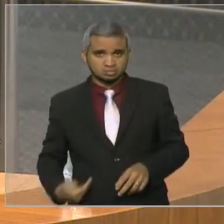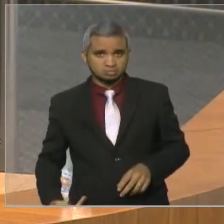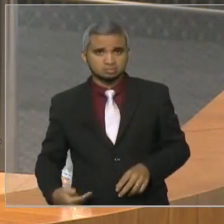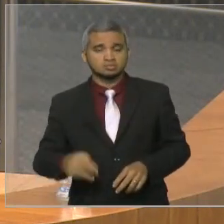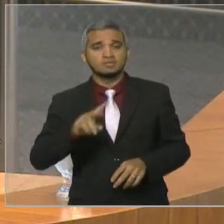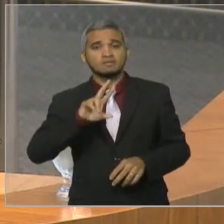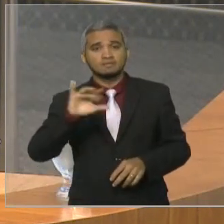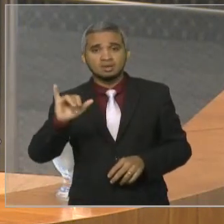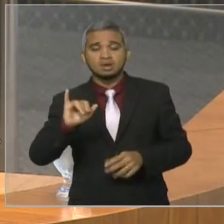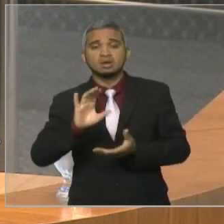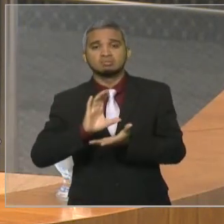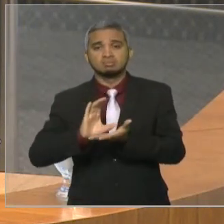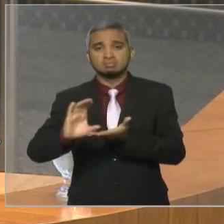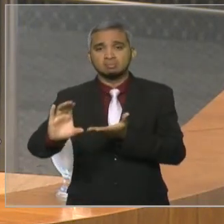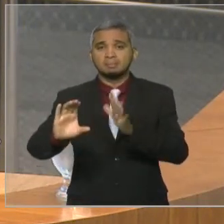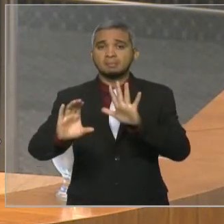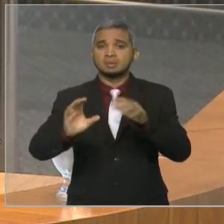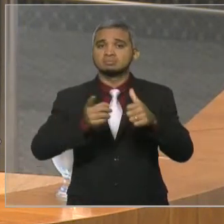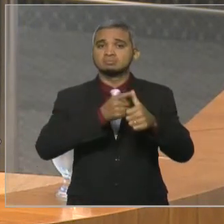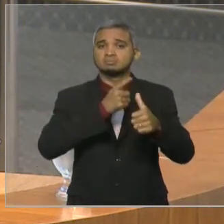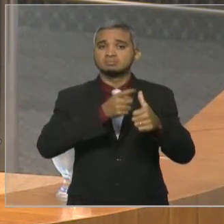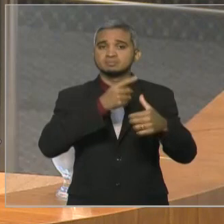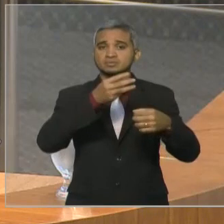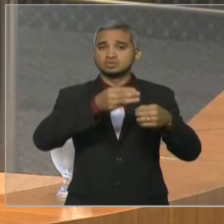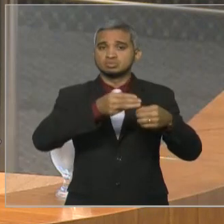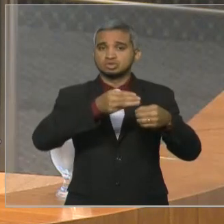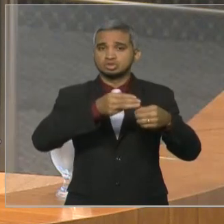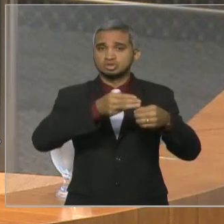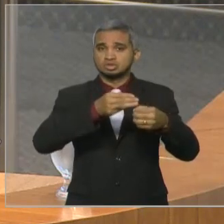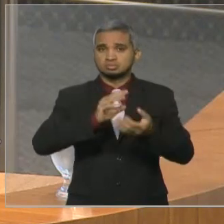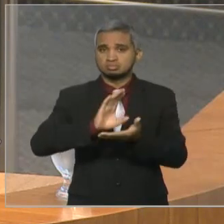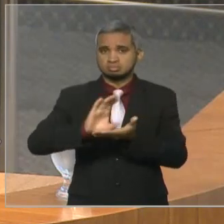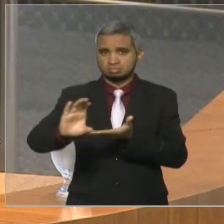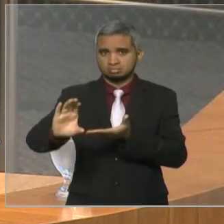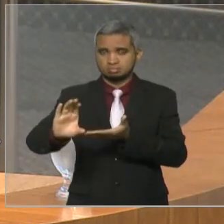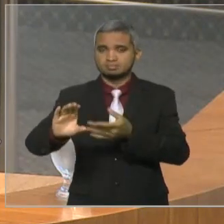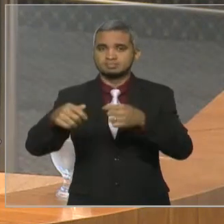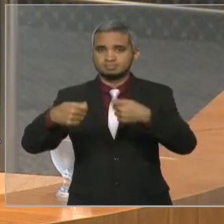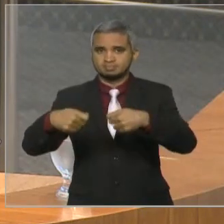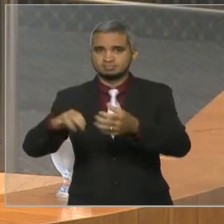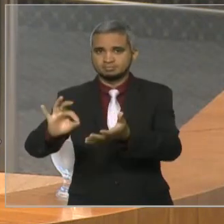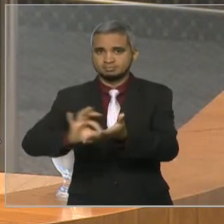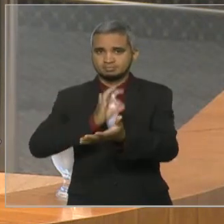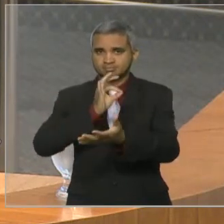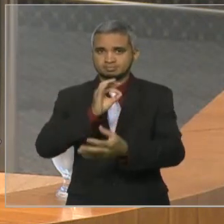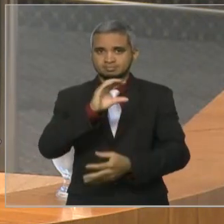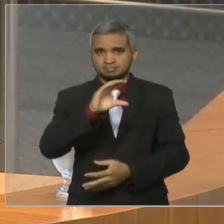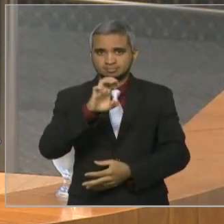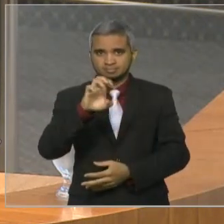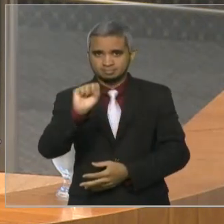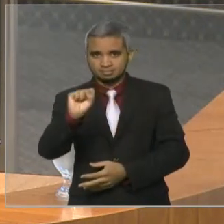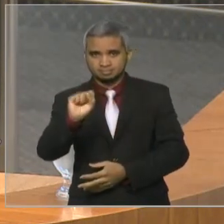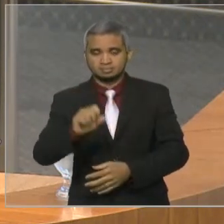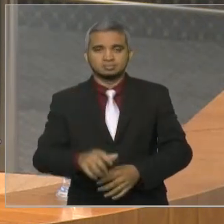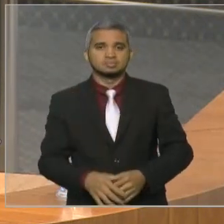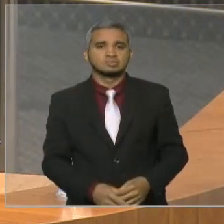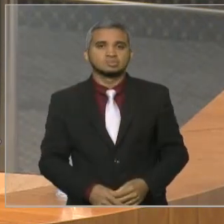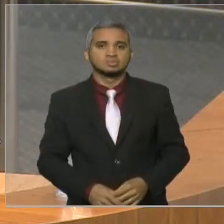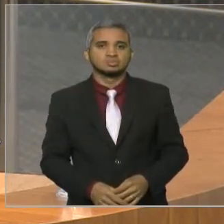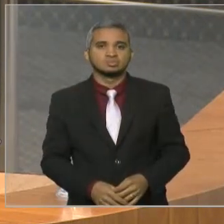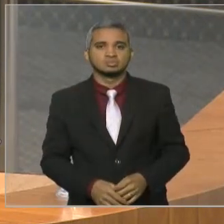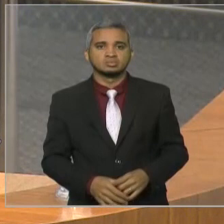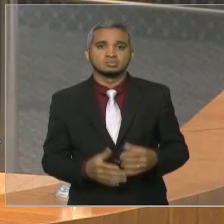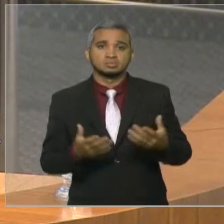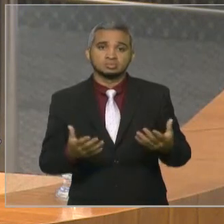dos municípios que estes estão na SES. Então, eu gostaria de trazer essas informações e trazer também o debate com